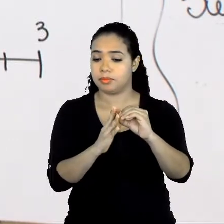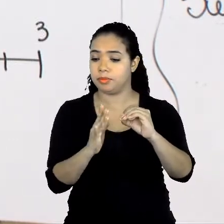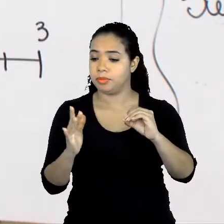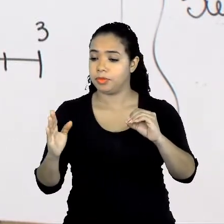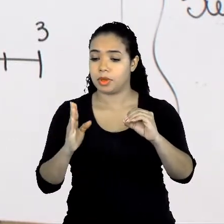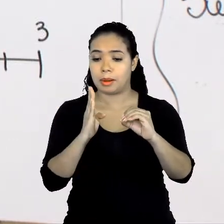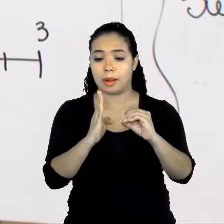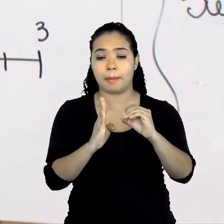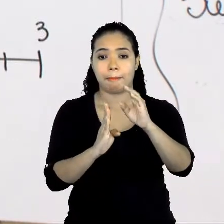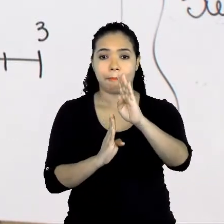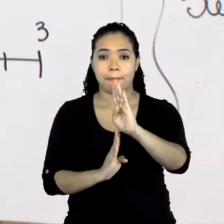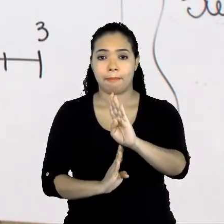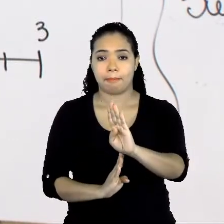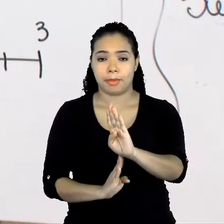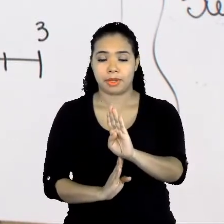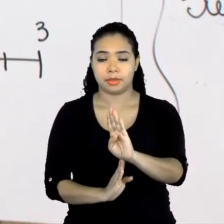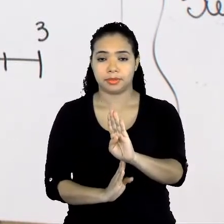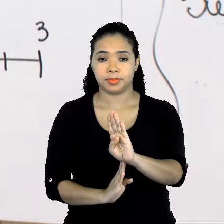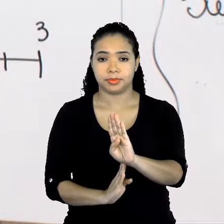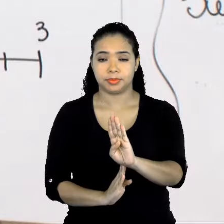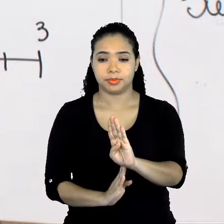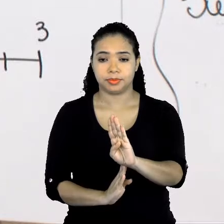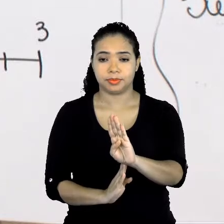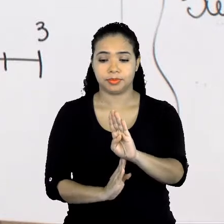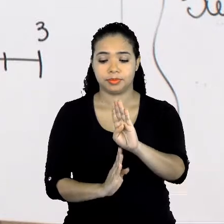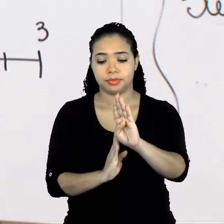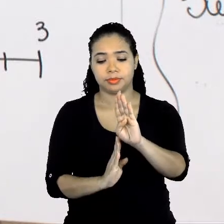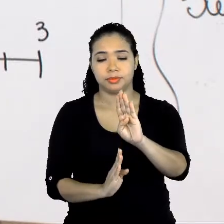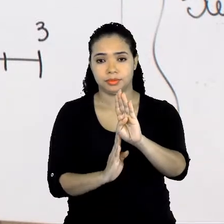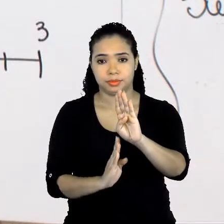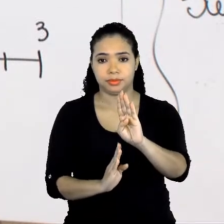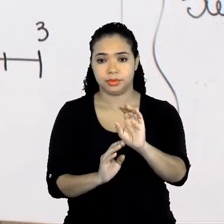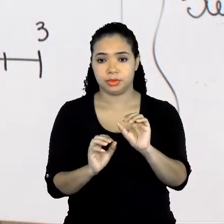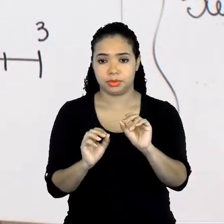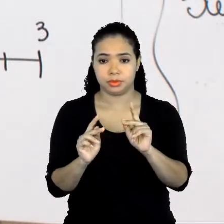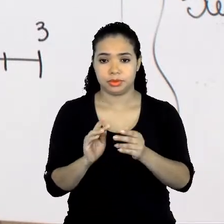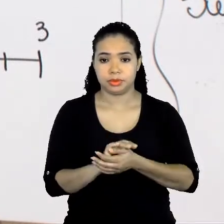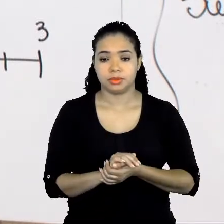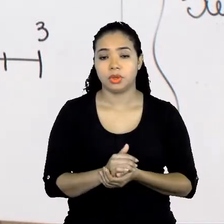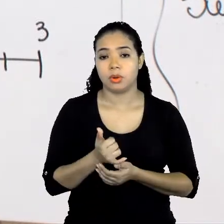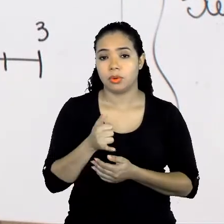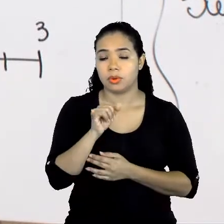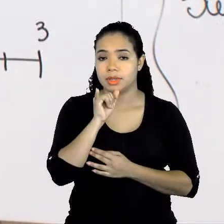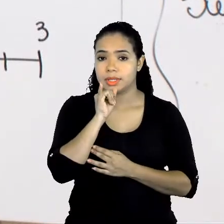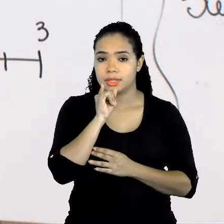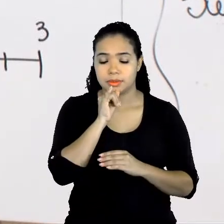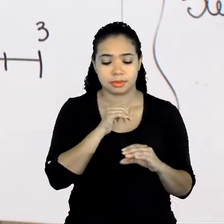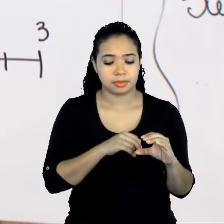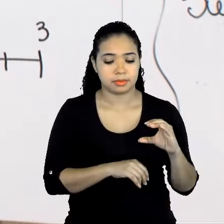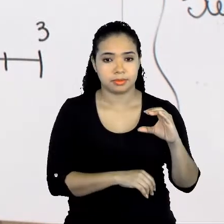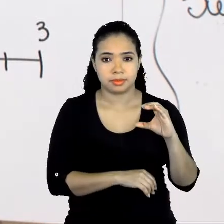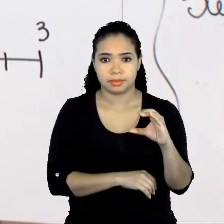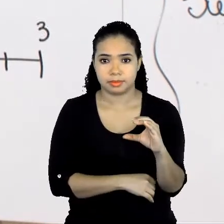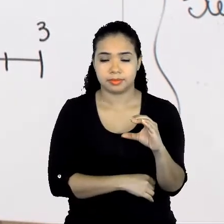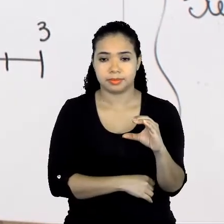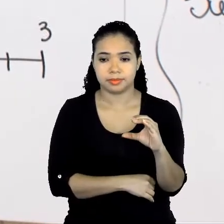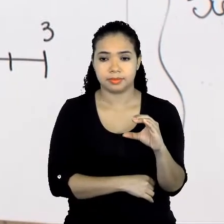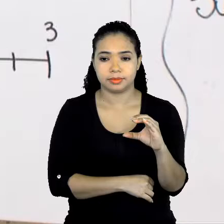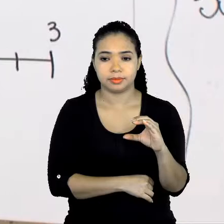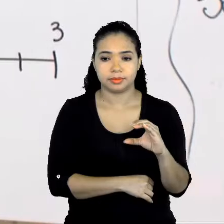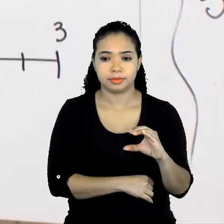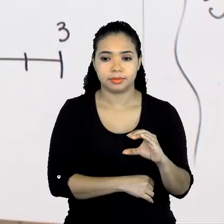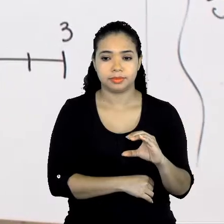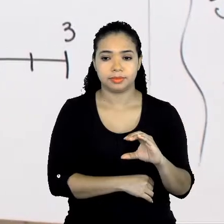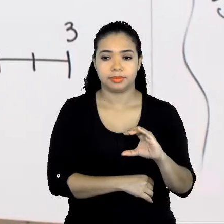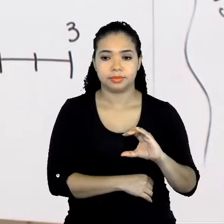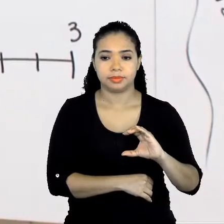localizado nesse ponto aqui, nessa reta numérica. Outro exemplo. Ponto C, veio